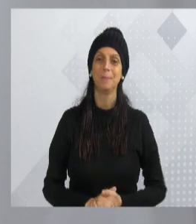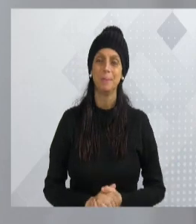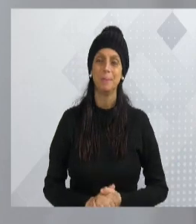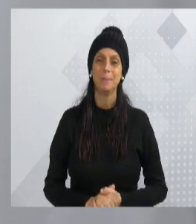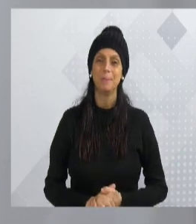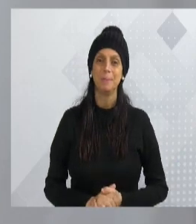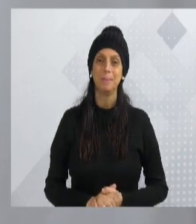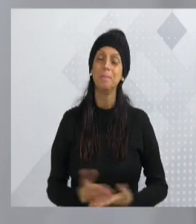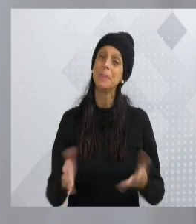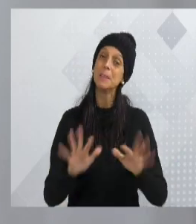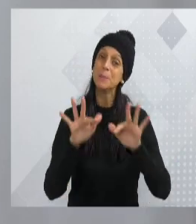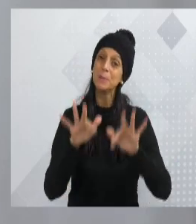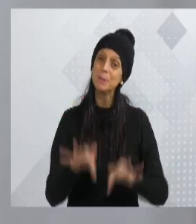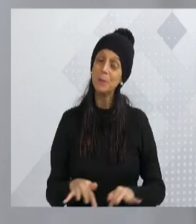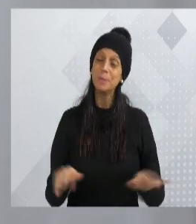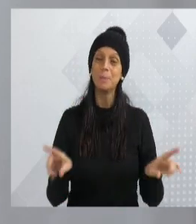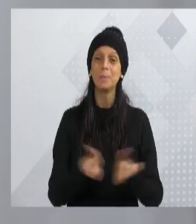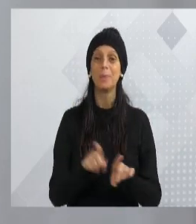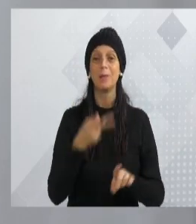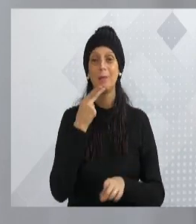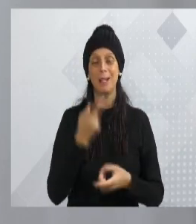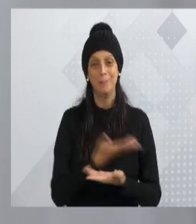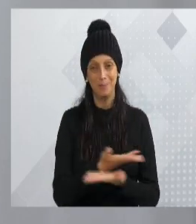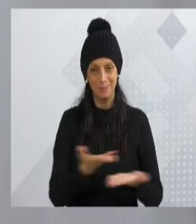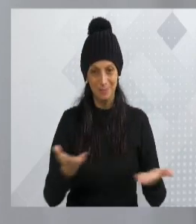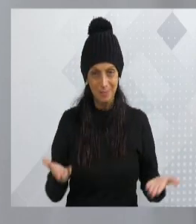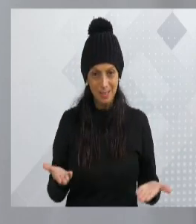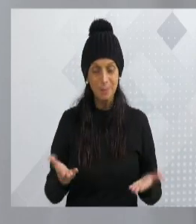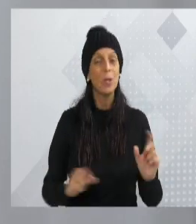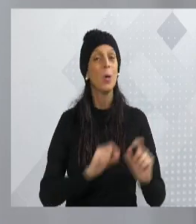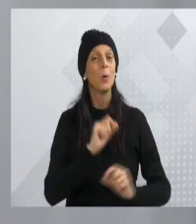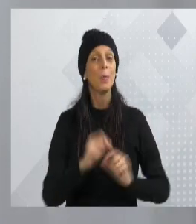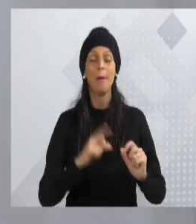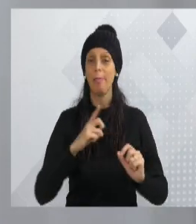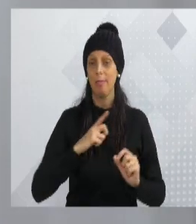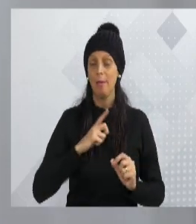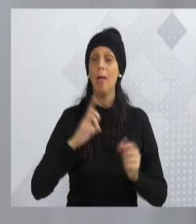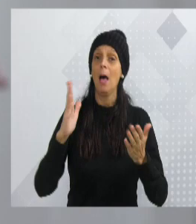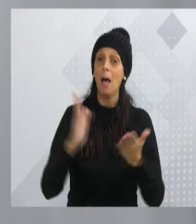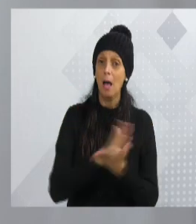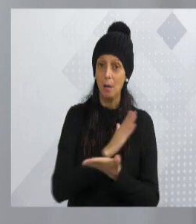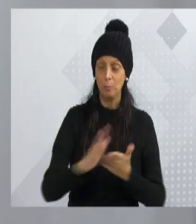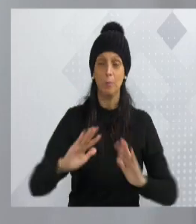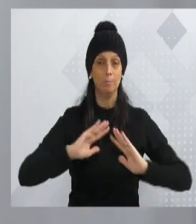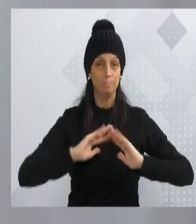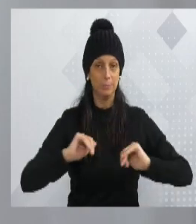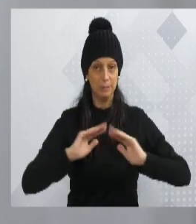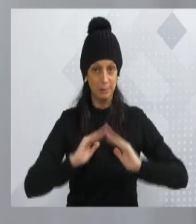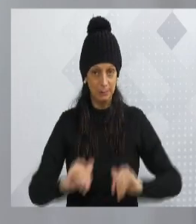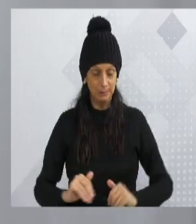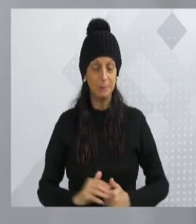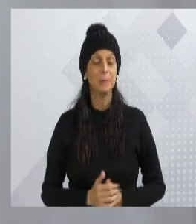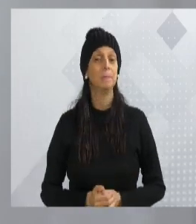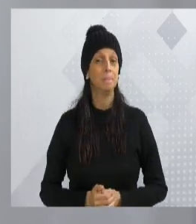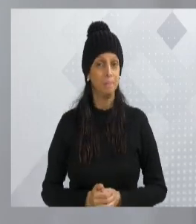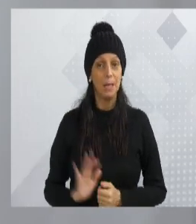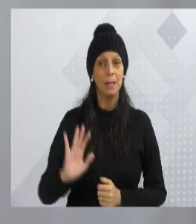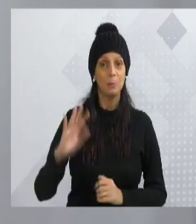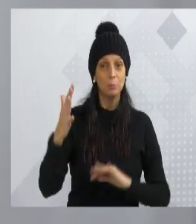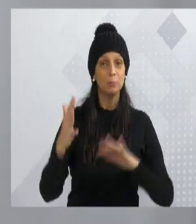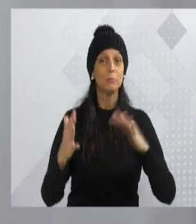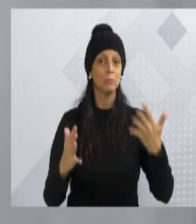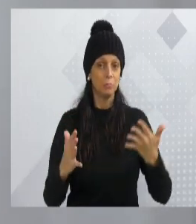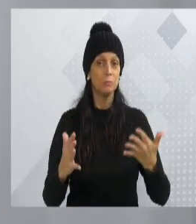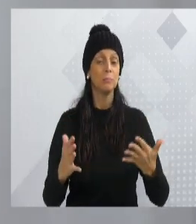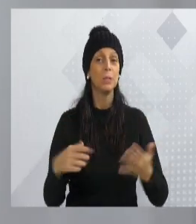e por fim também trazer algumas algumas demandas que estão sendo tomadas em